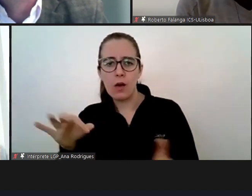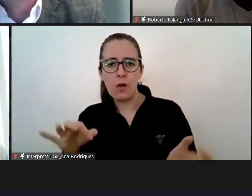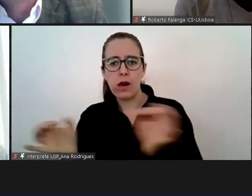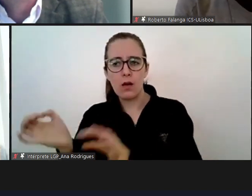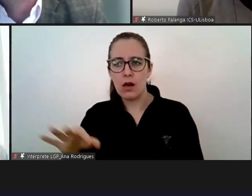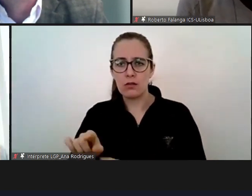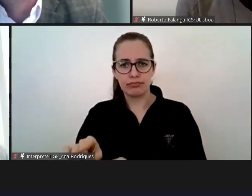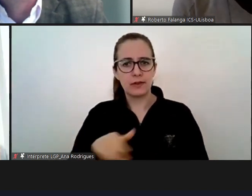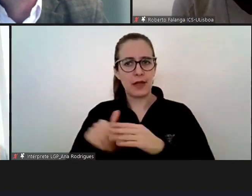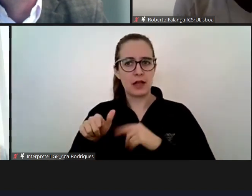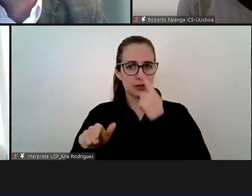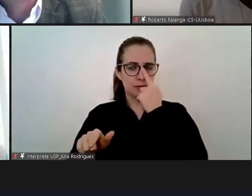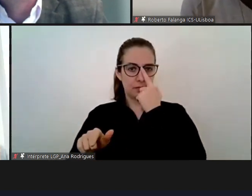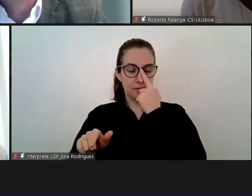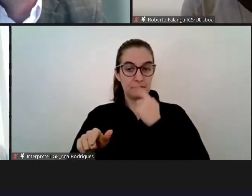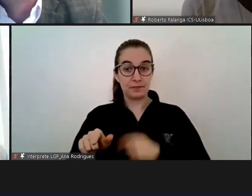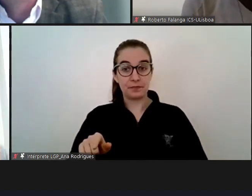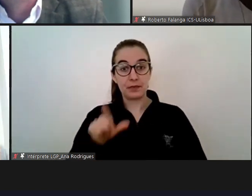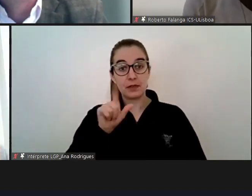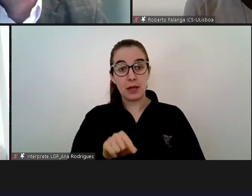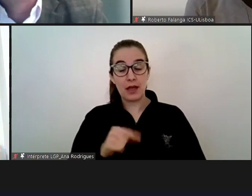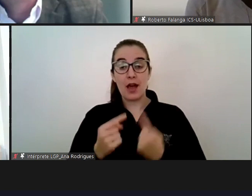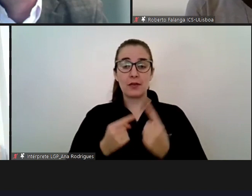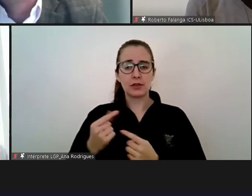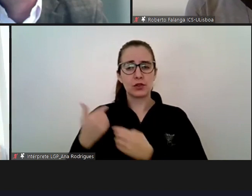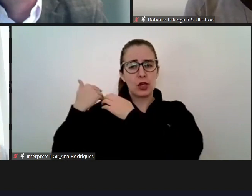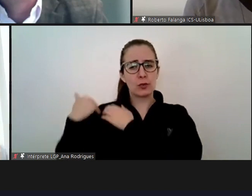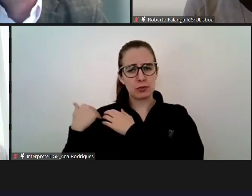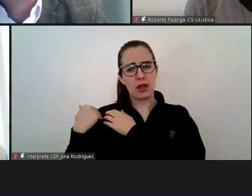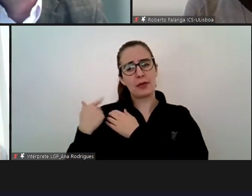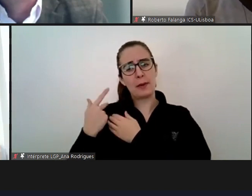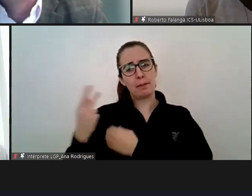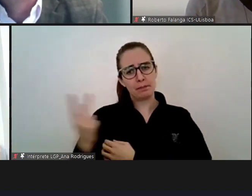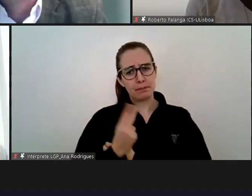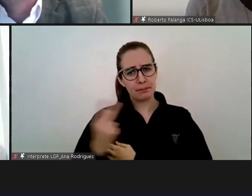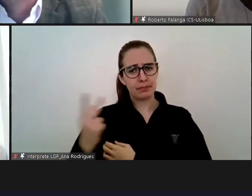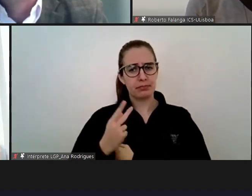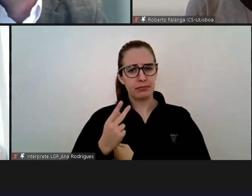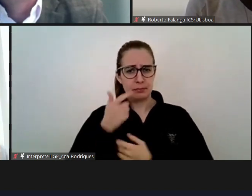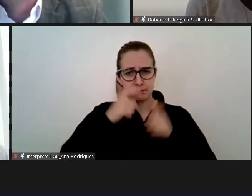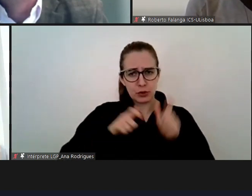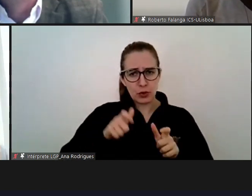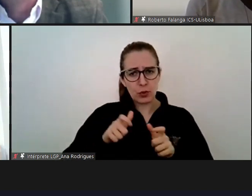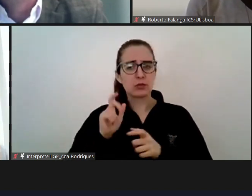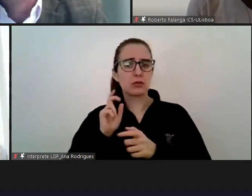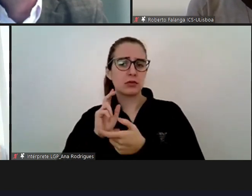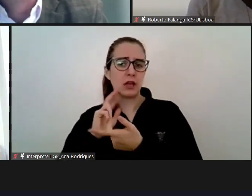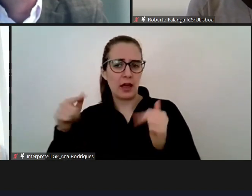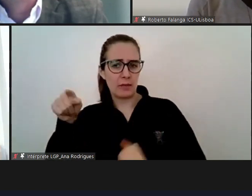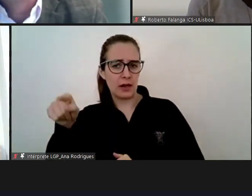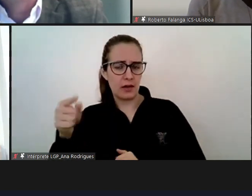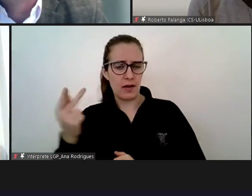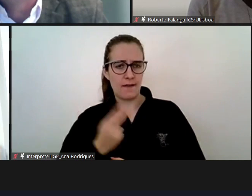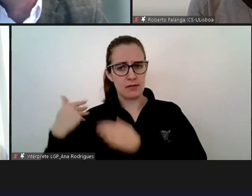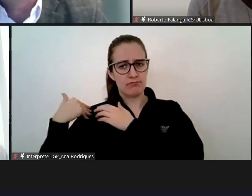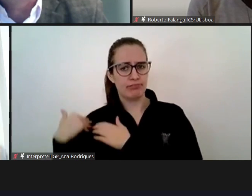a terem, e até se fala de corresponsabilidade. Portanto, nós podemos falar aqui de coisas muito mais